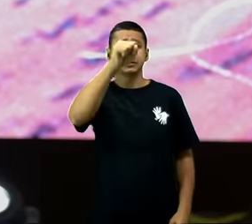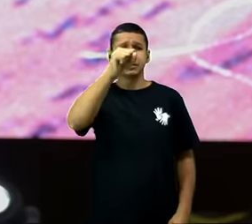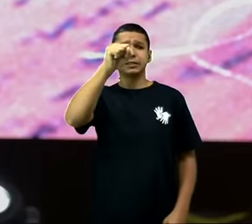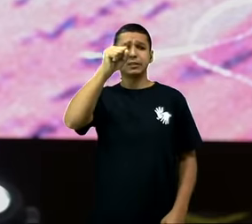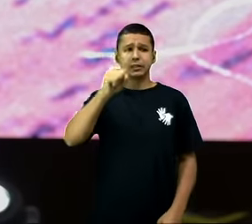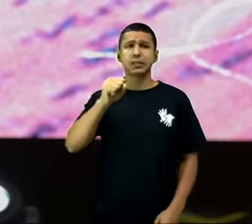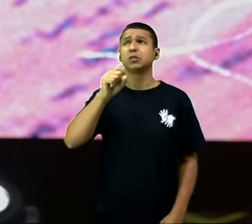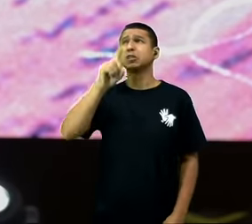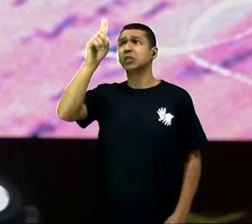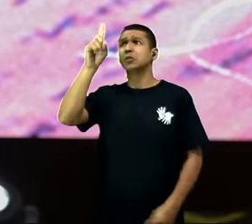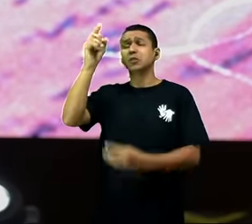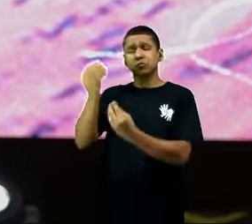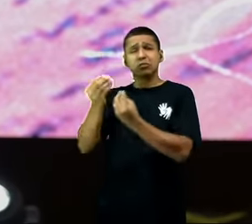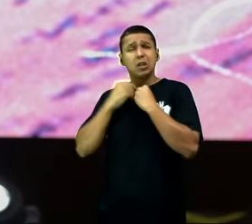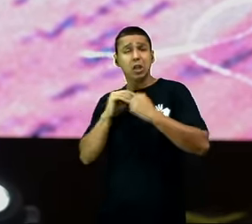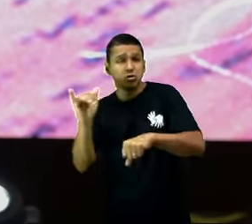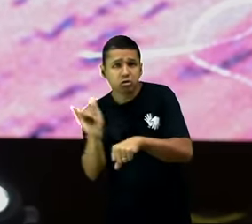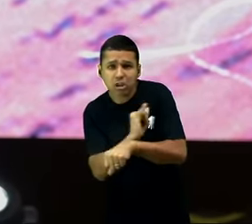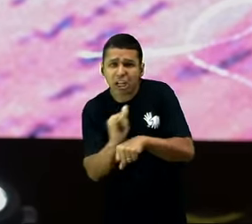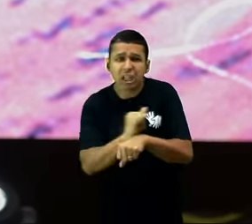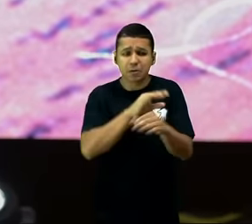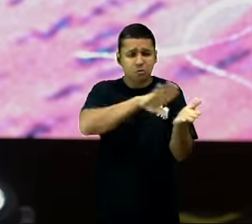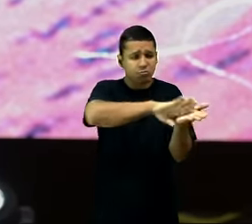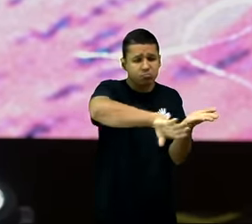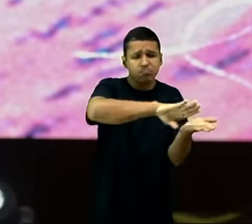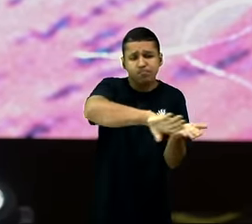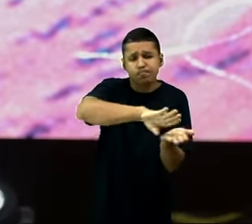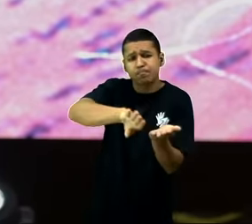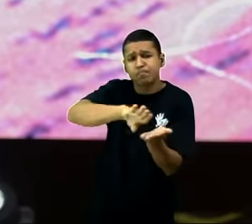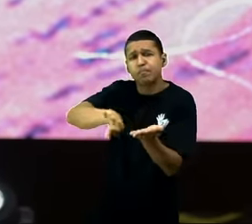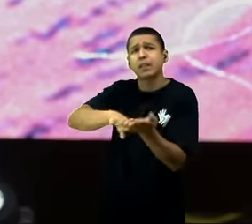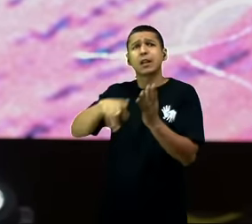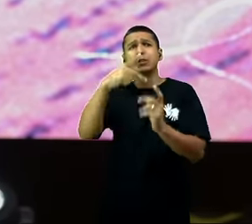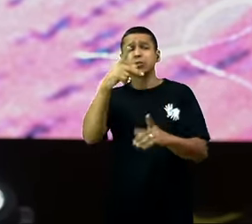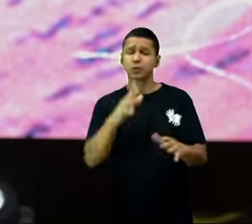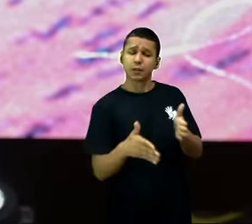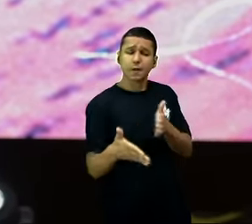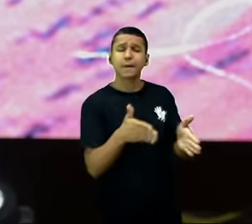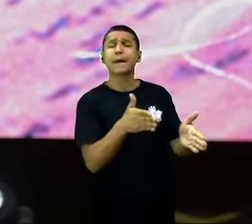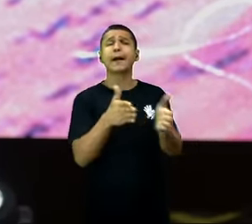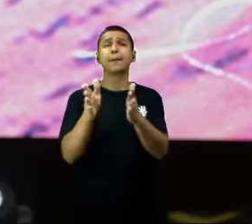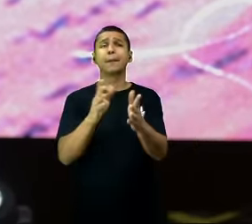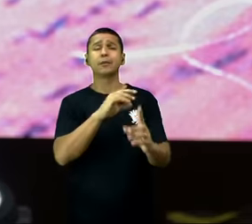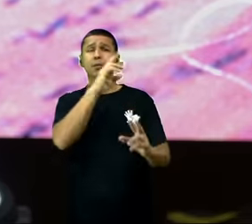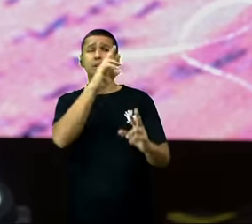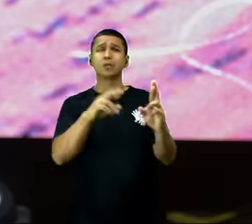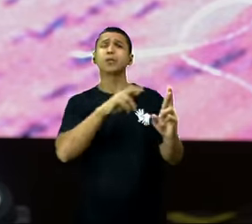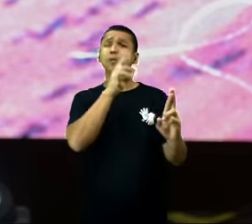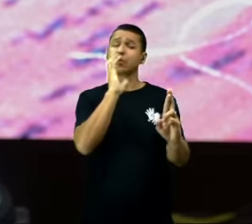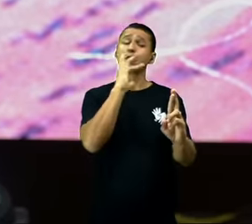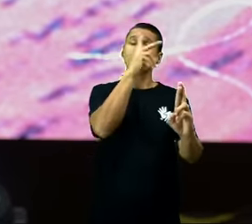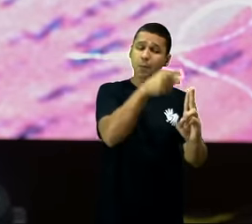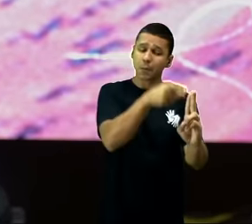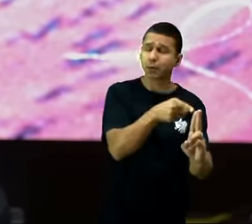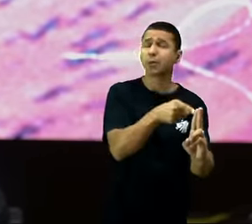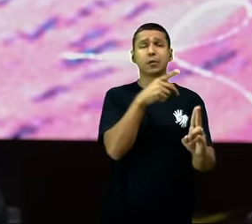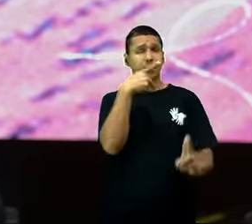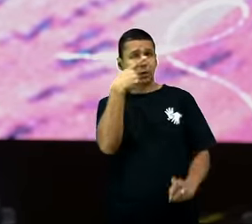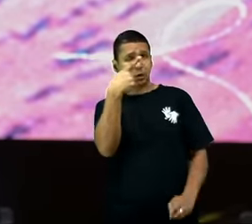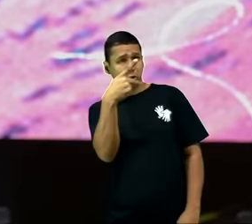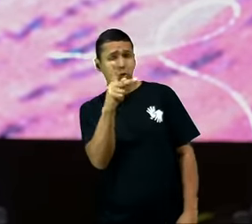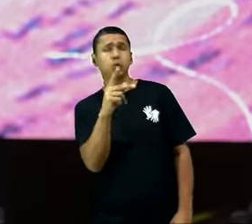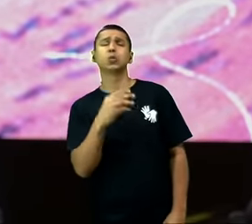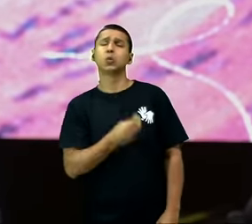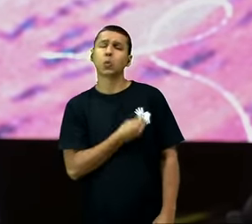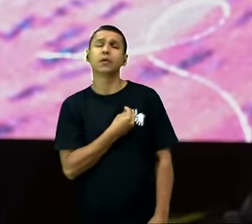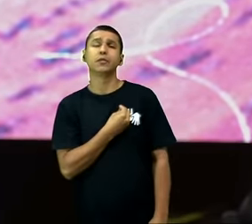teu caminho tudo que está impedindo você de cumprir o meu propósito para a tua vida. Levante a mão e recebe. Eu declaro que tudo